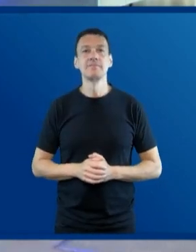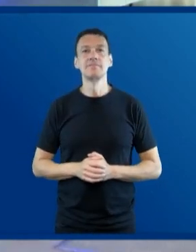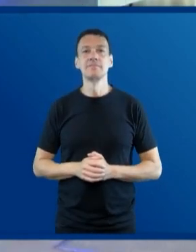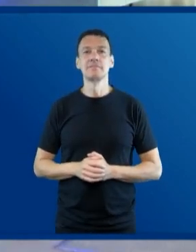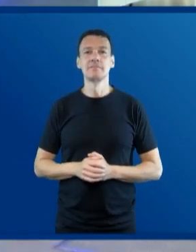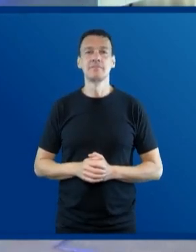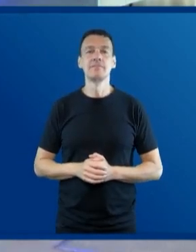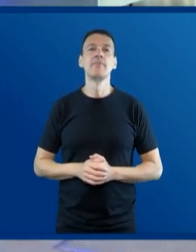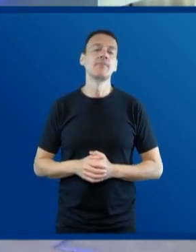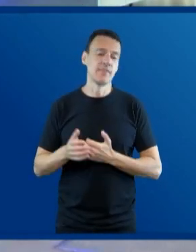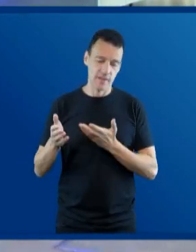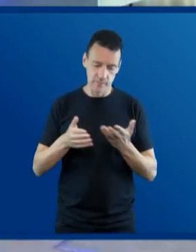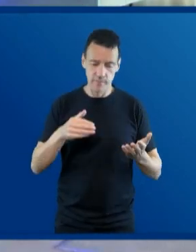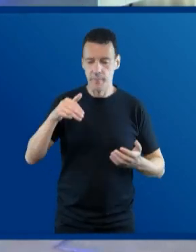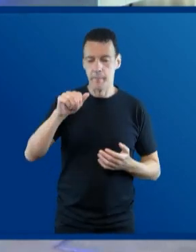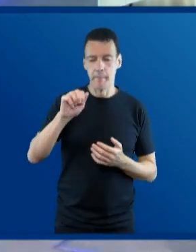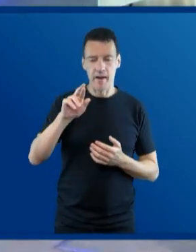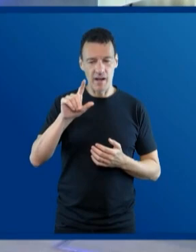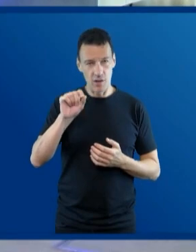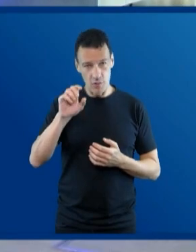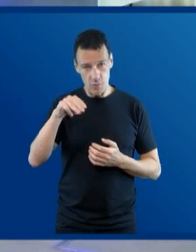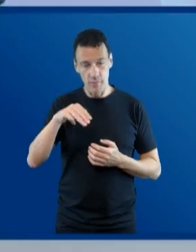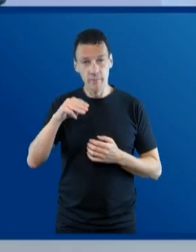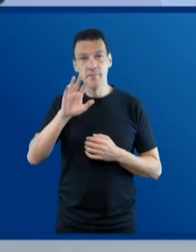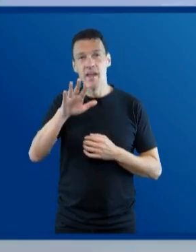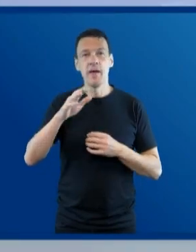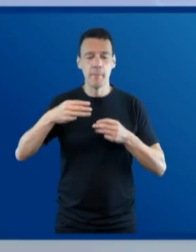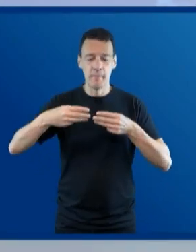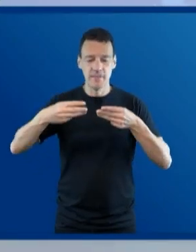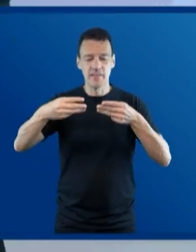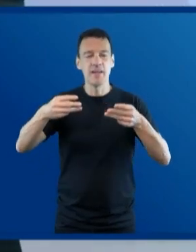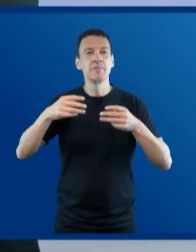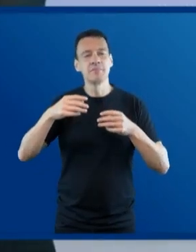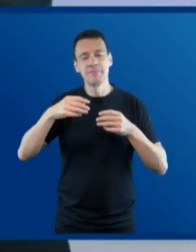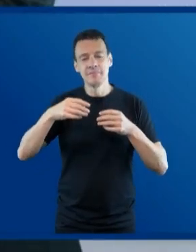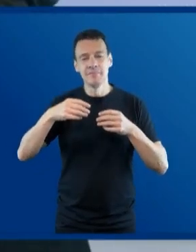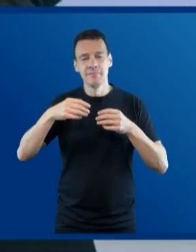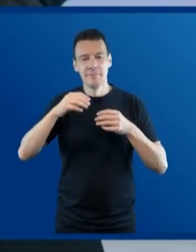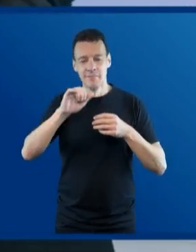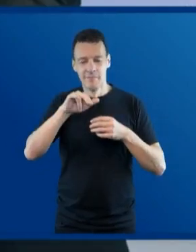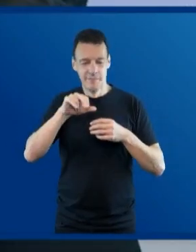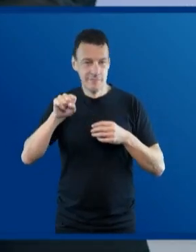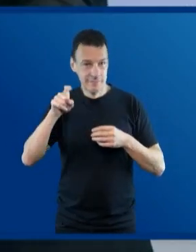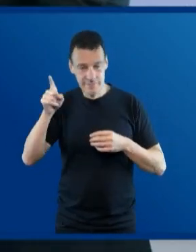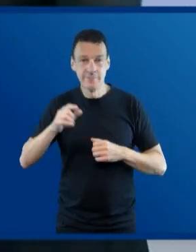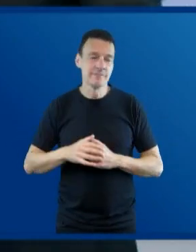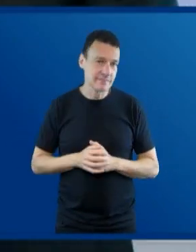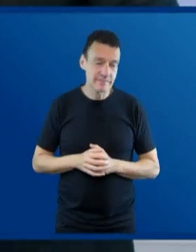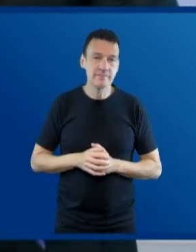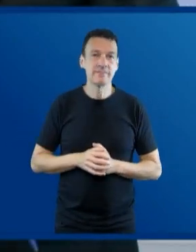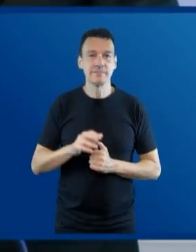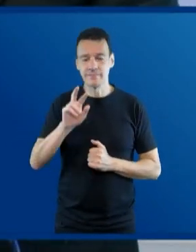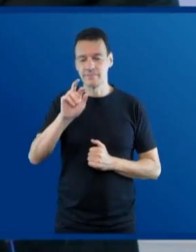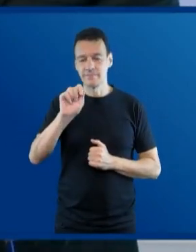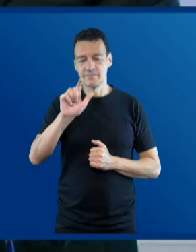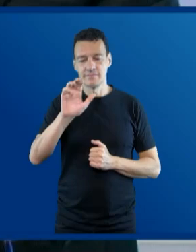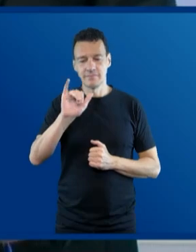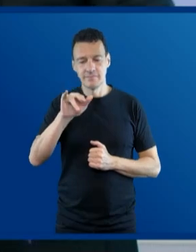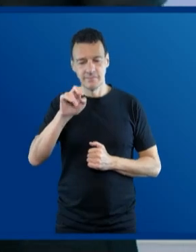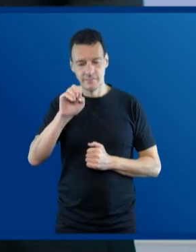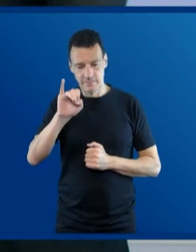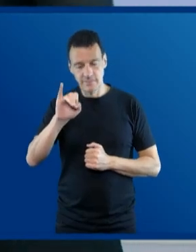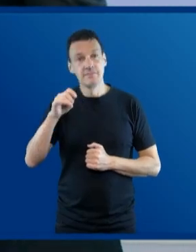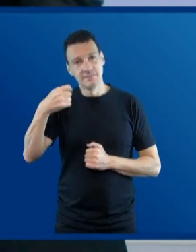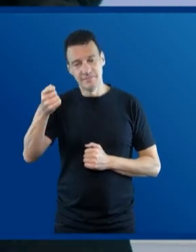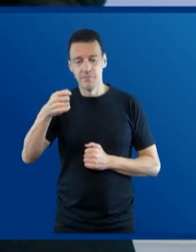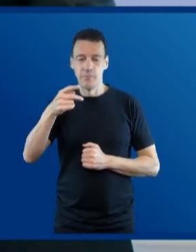chamar Narlon, do Ministério da Previdência Social. O Alcinei, também da Previc, vem para cá.